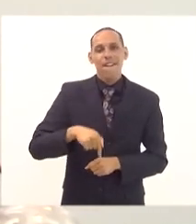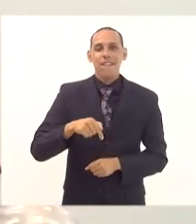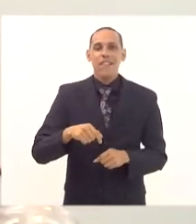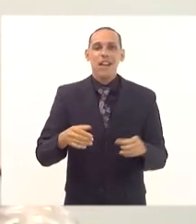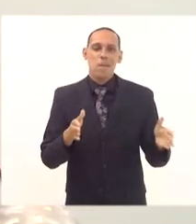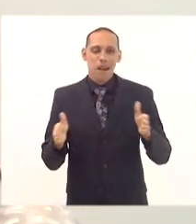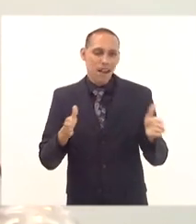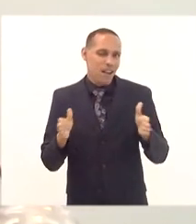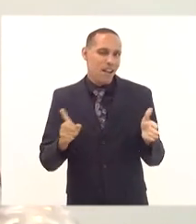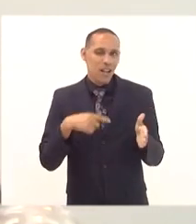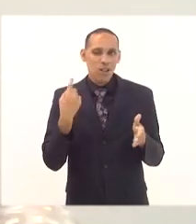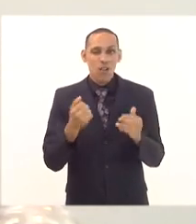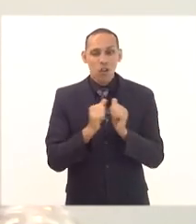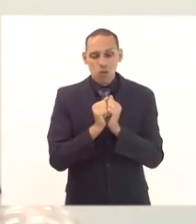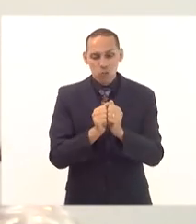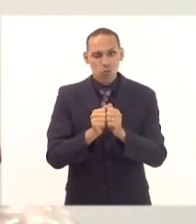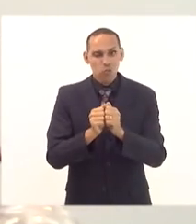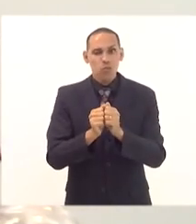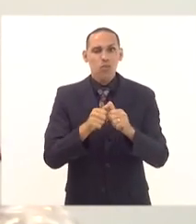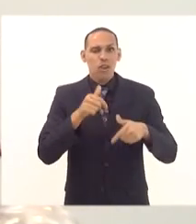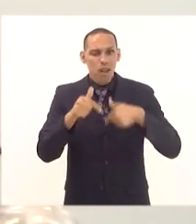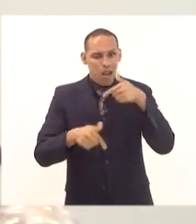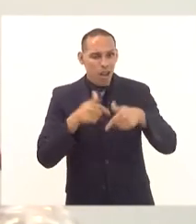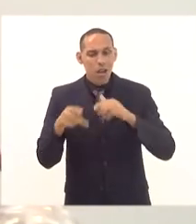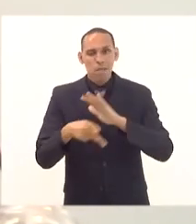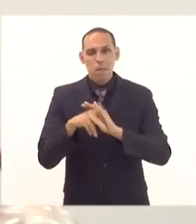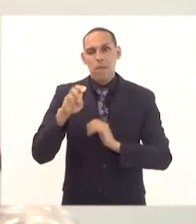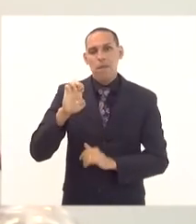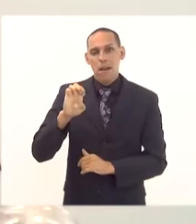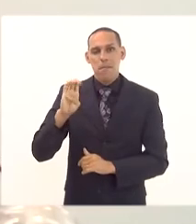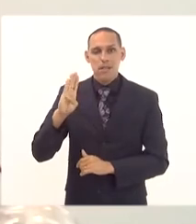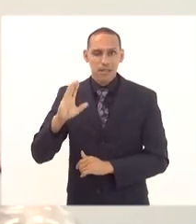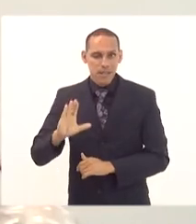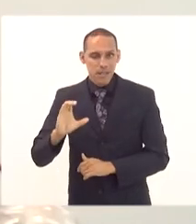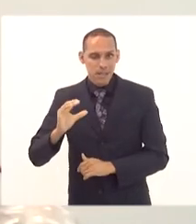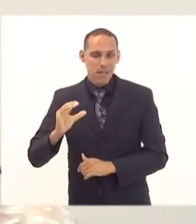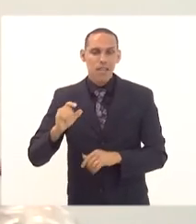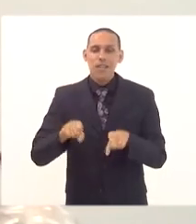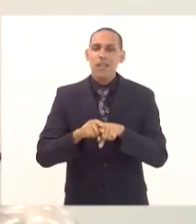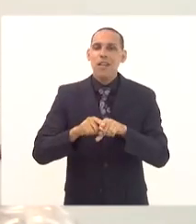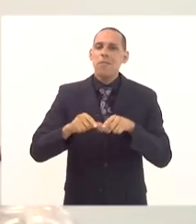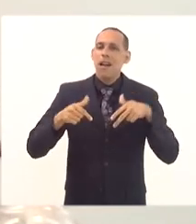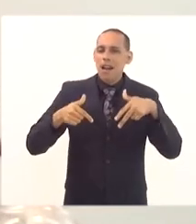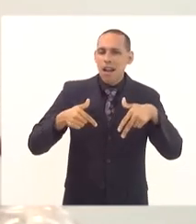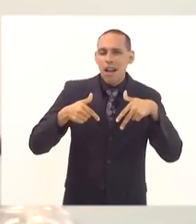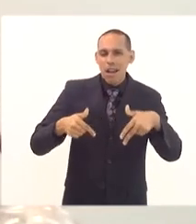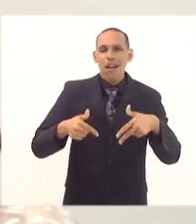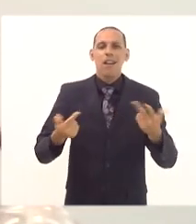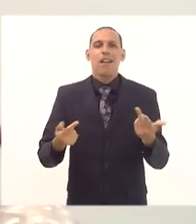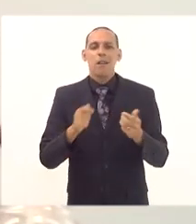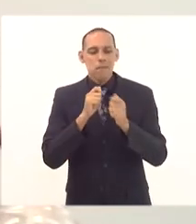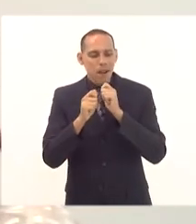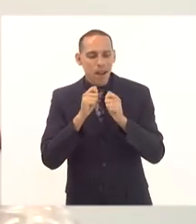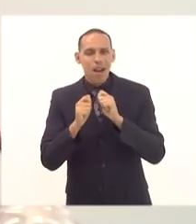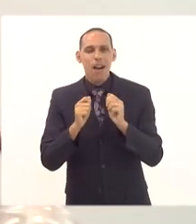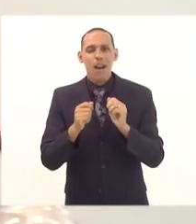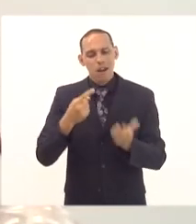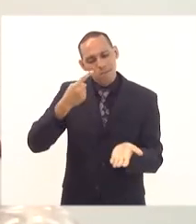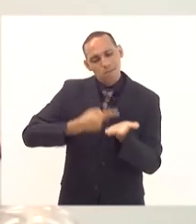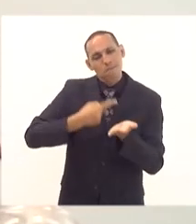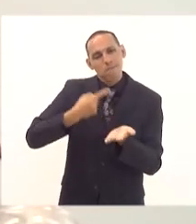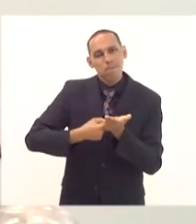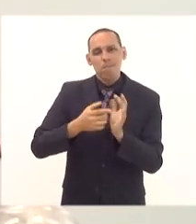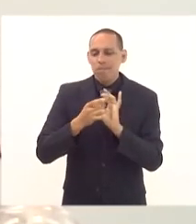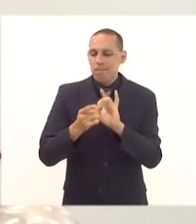com os trabalhadores e trabalho trabalhadores da EBC como militante ativista jornalista comprometida com a causa da